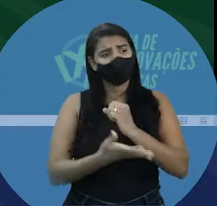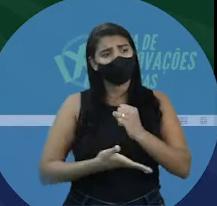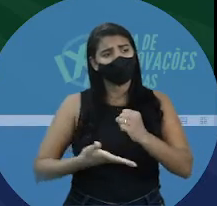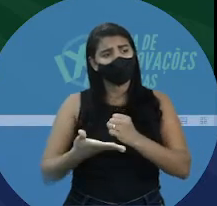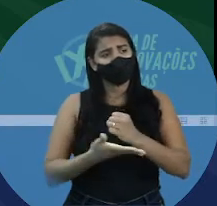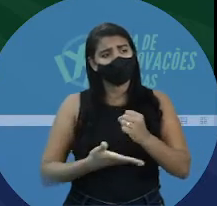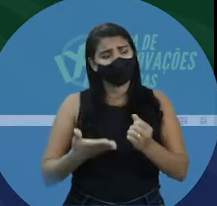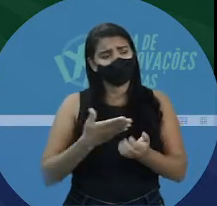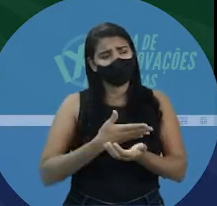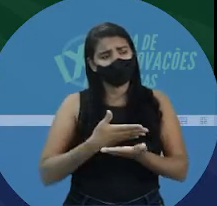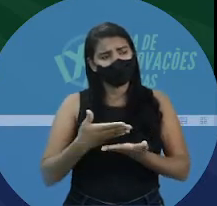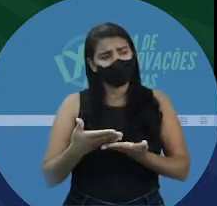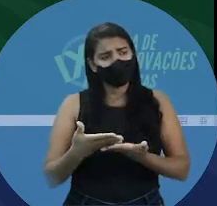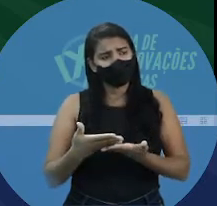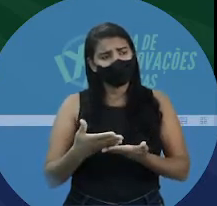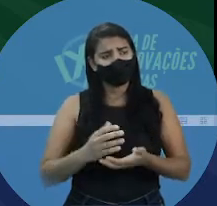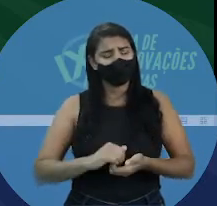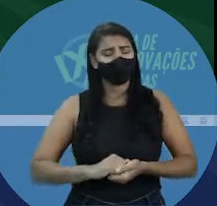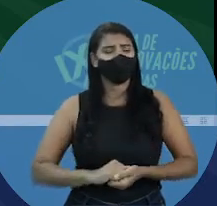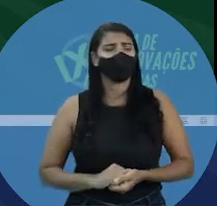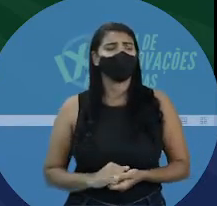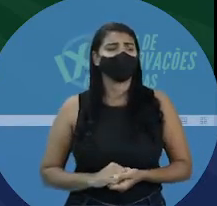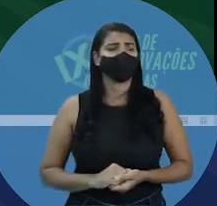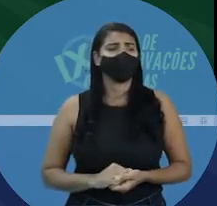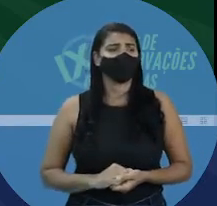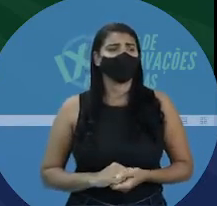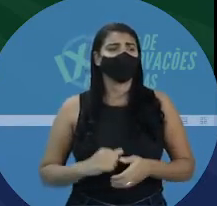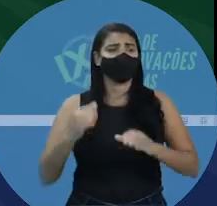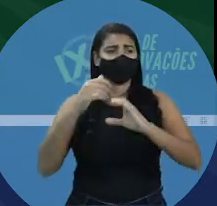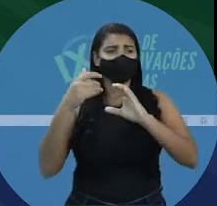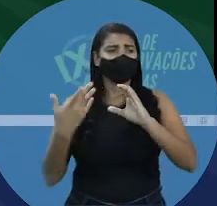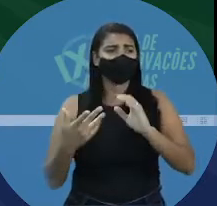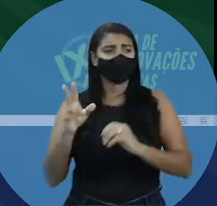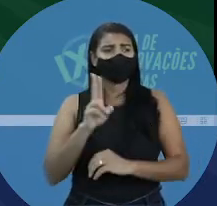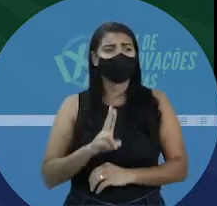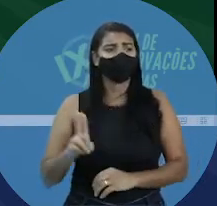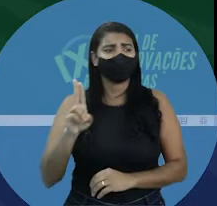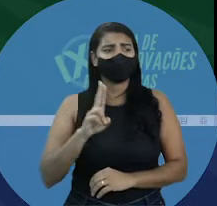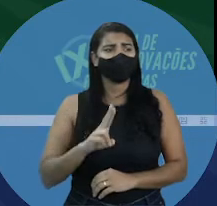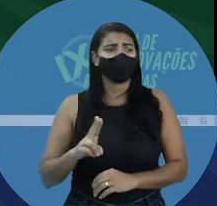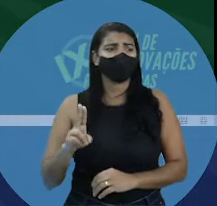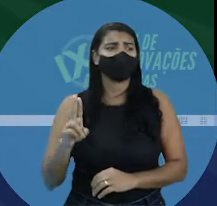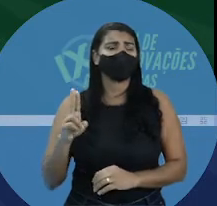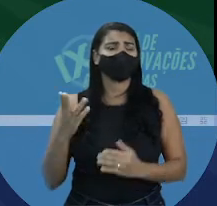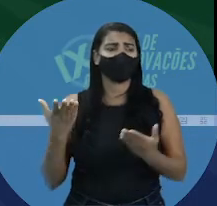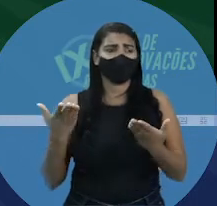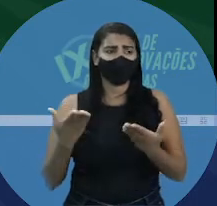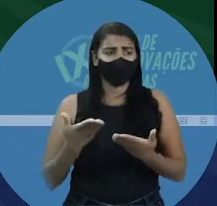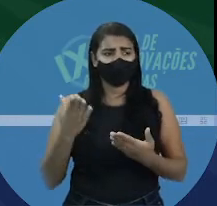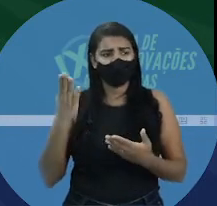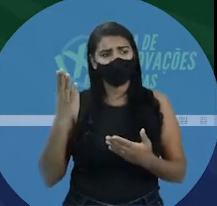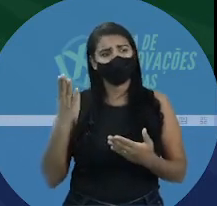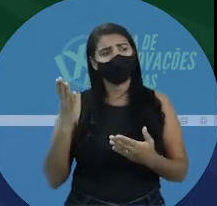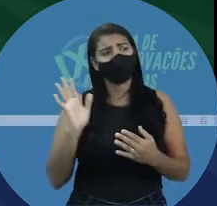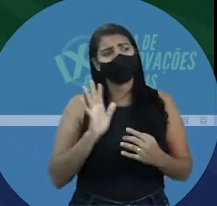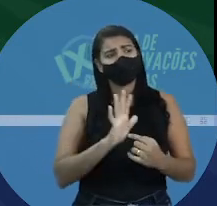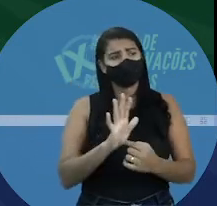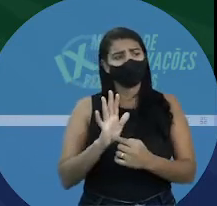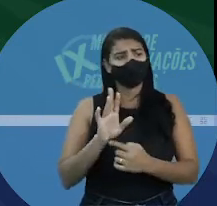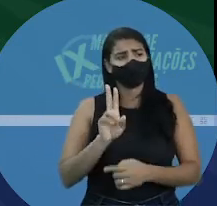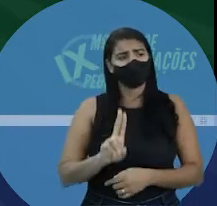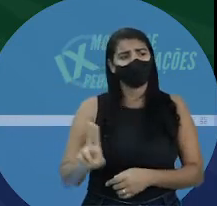o princípio. E uma das técnicas utilizadas para essa abordagem, hoje muito difundida e utilizada